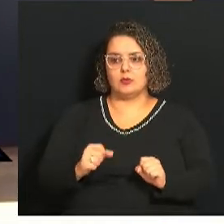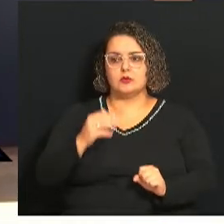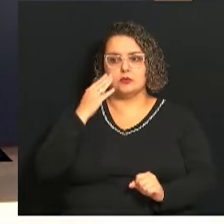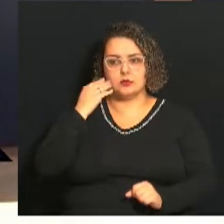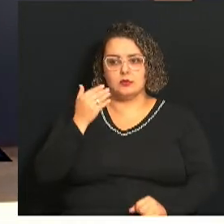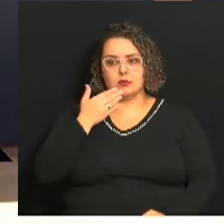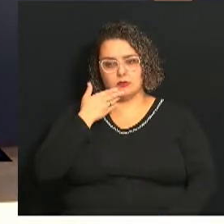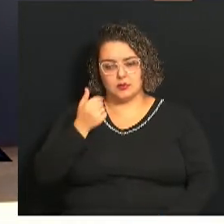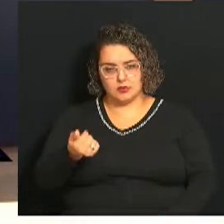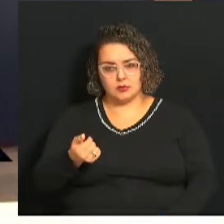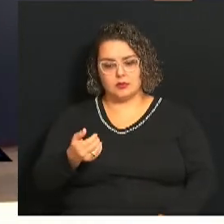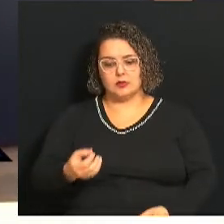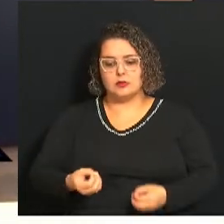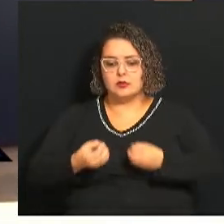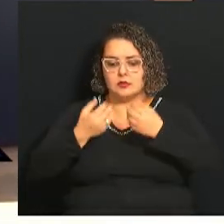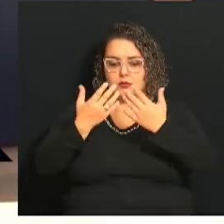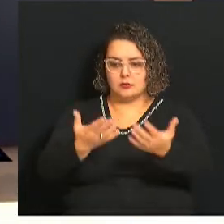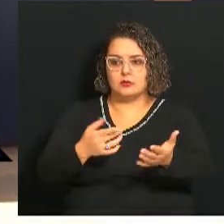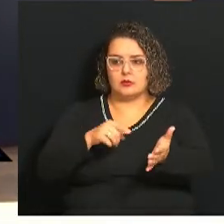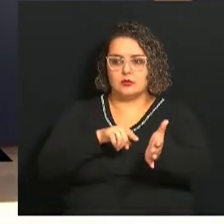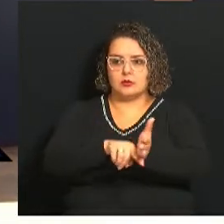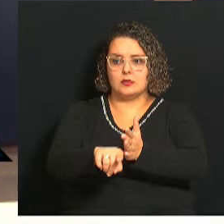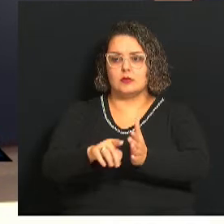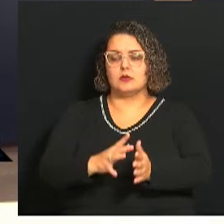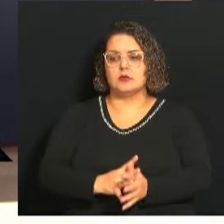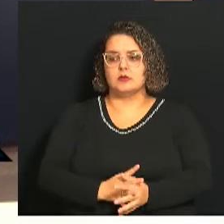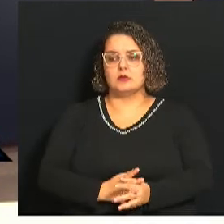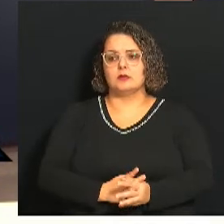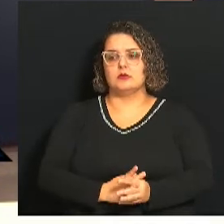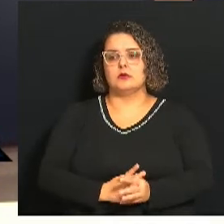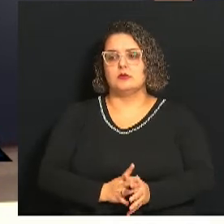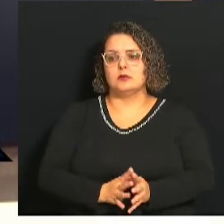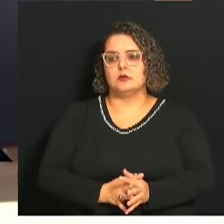repassar essa pergunta.